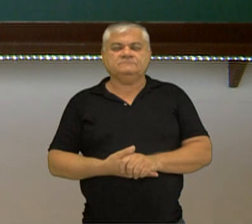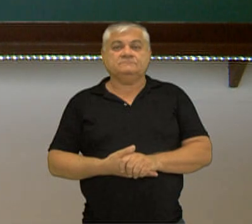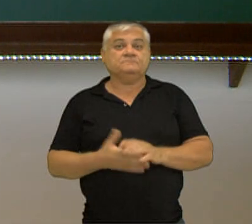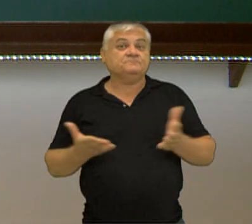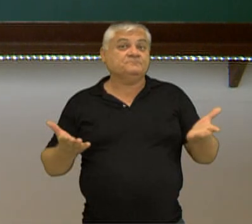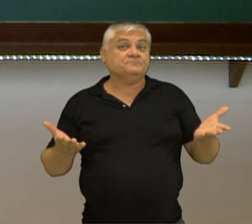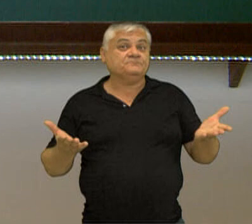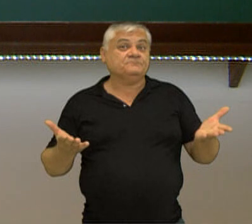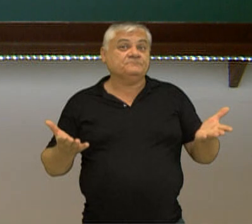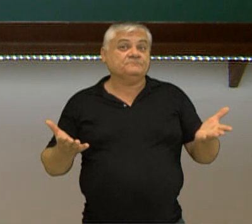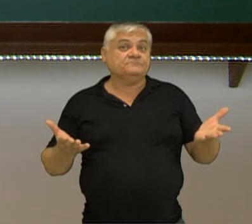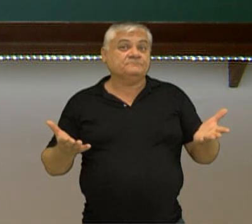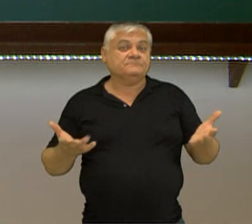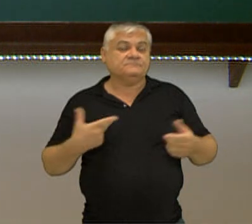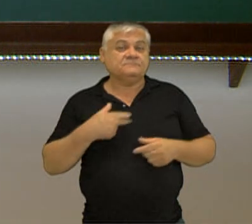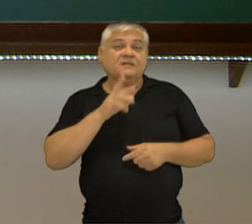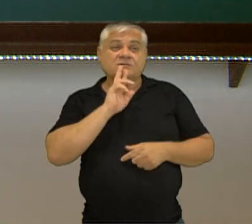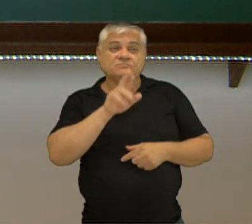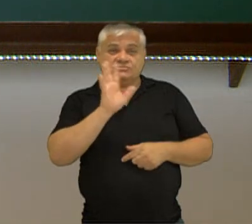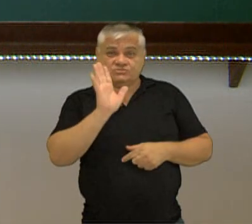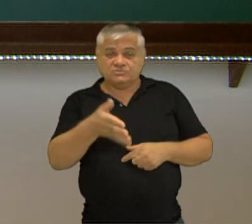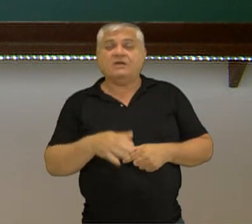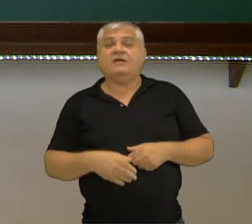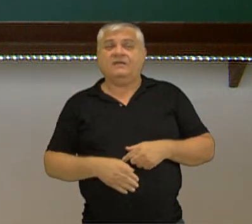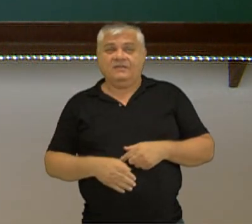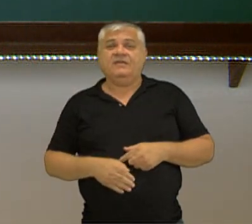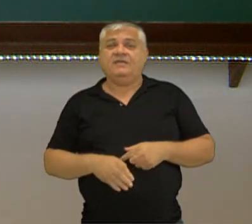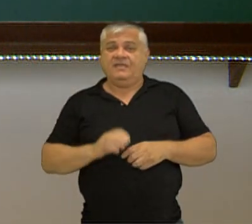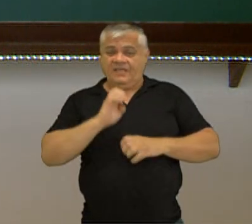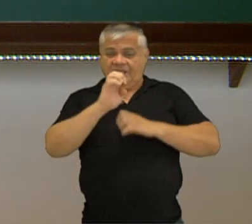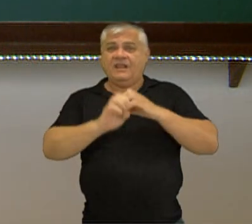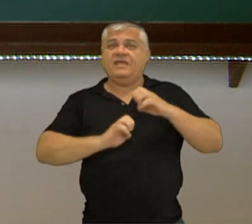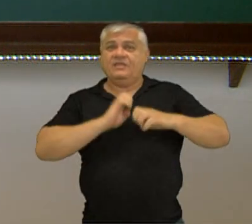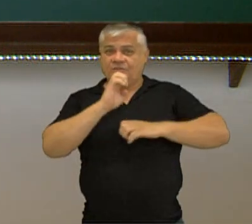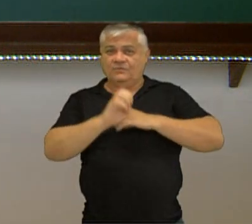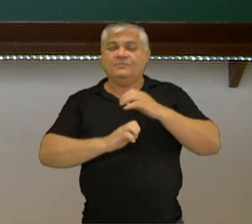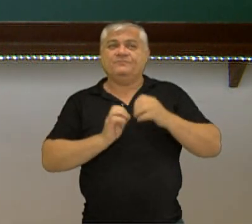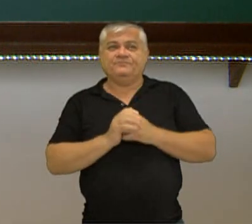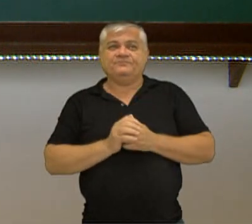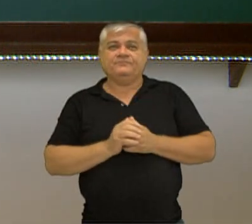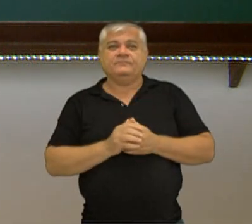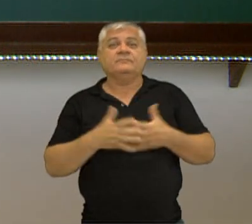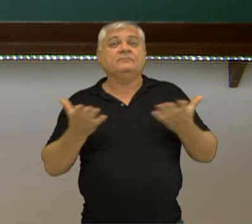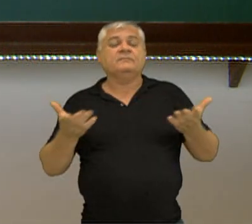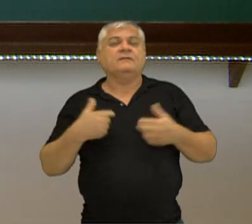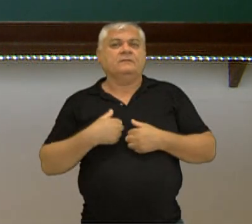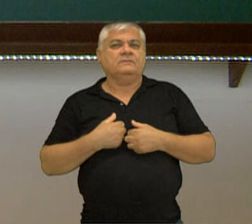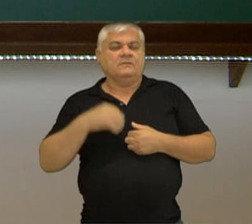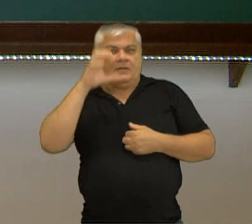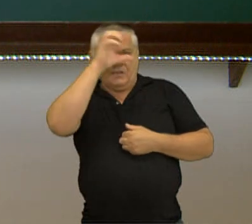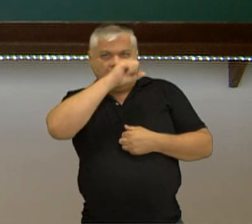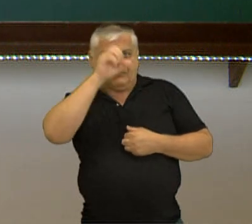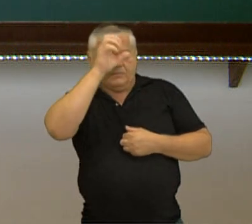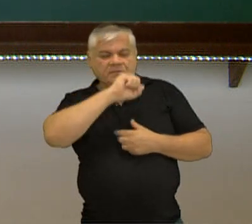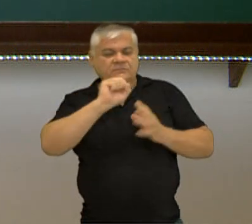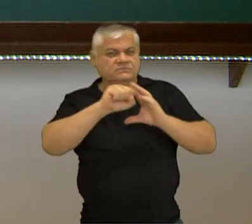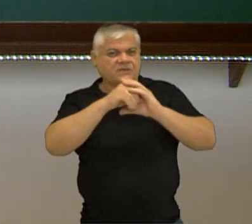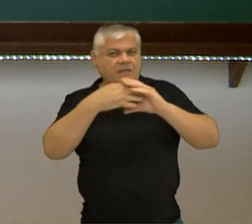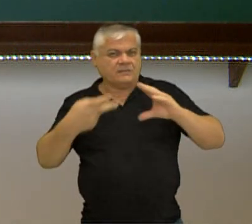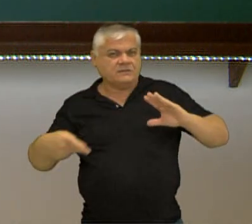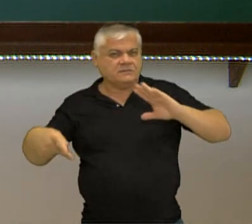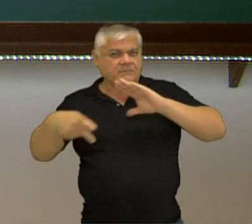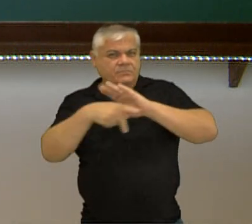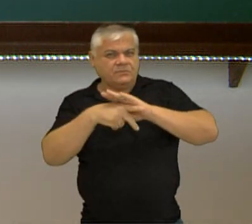Daí, gente, olha lá, respondido, os elétrons, carga elétrica negativa. Então aí, pessoal, nós vimos algumas características dos